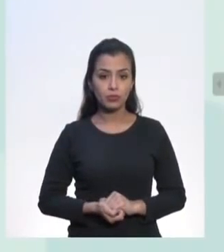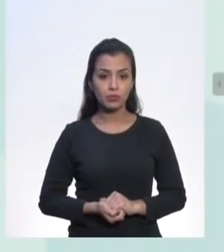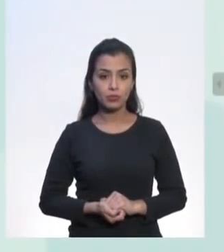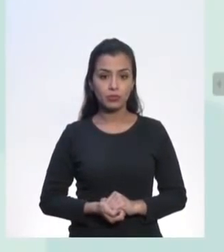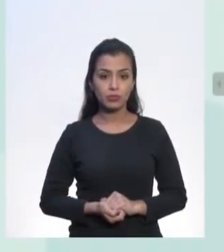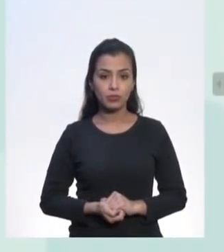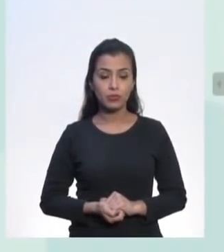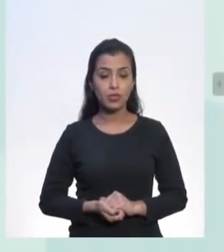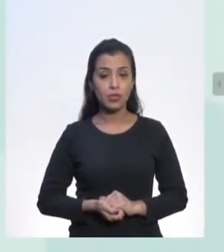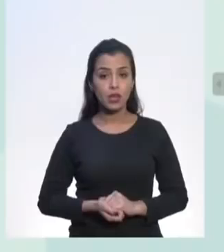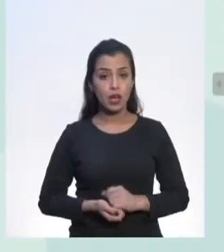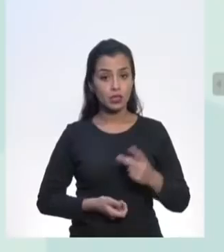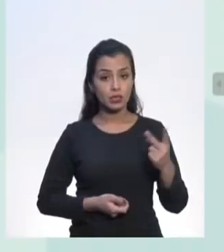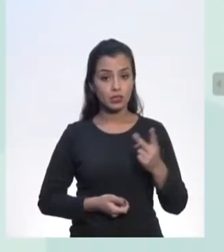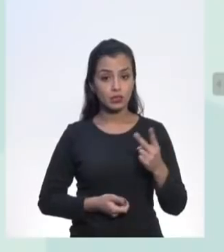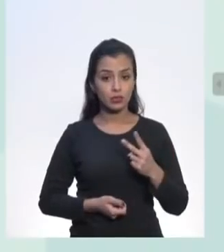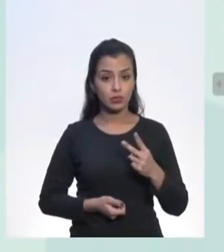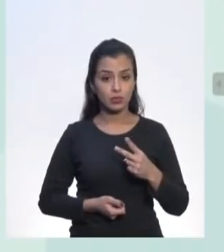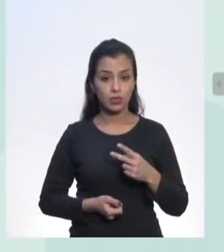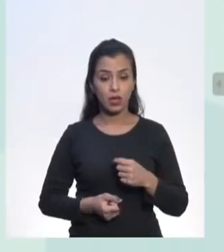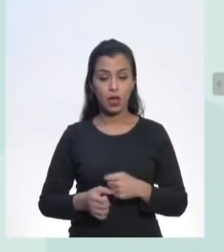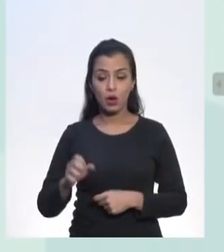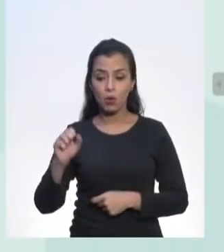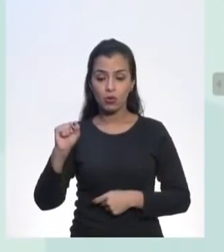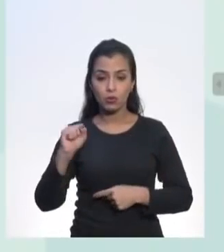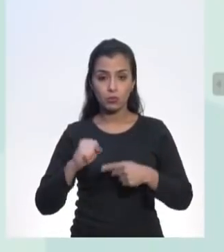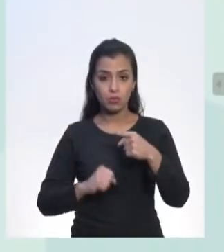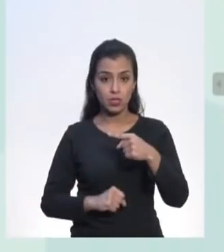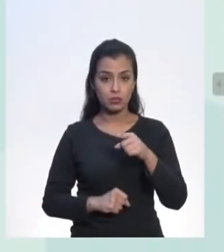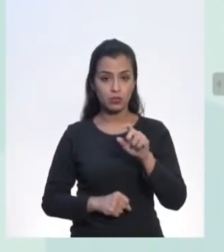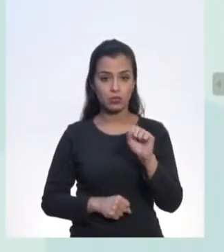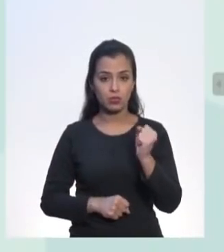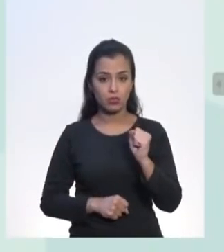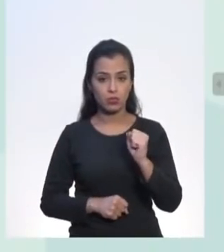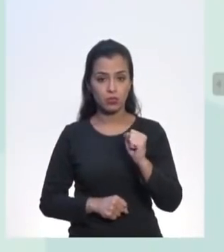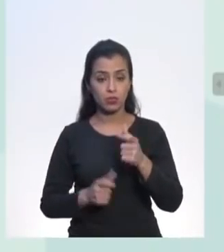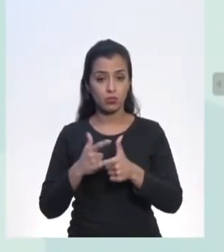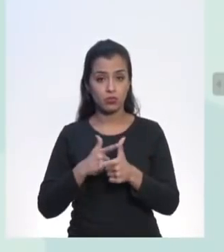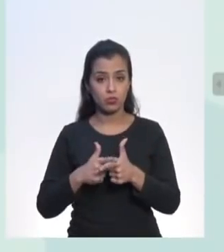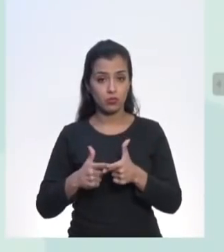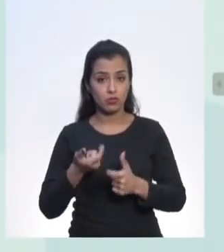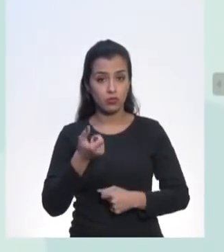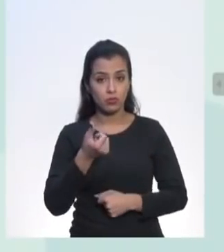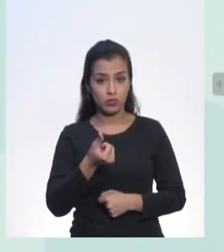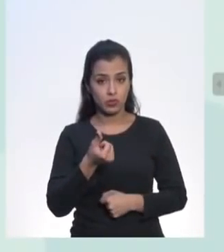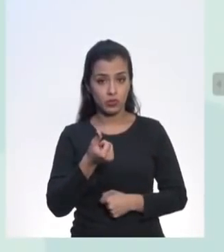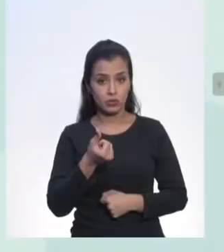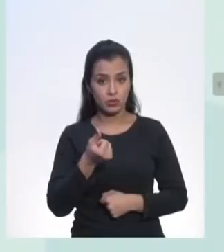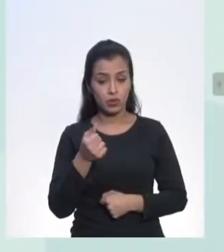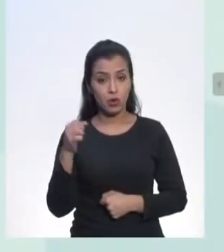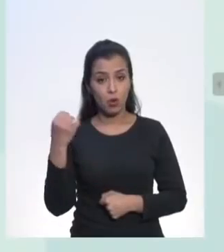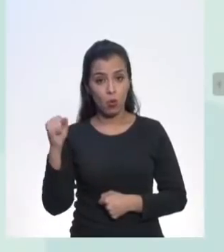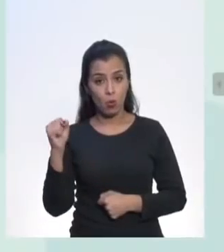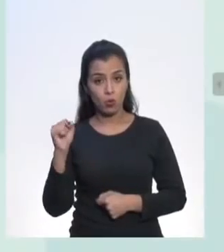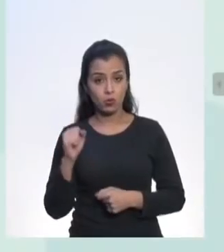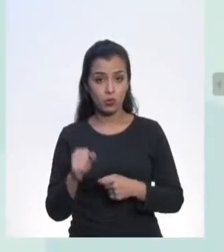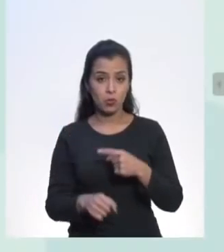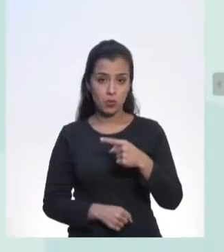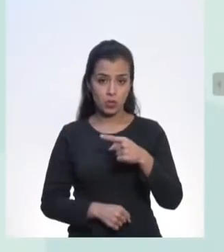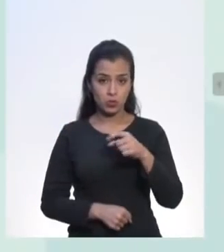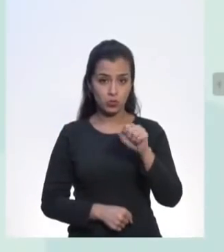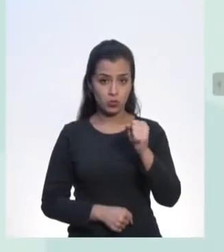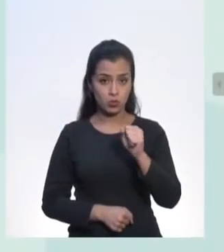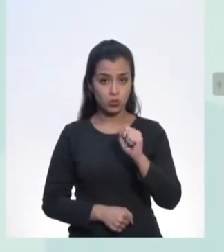de menos. Então, vai ficar 8 menos 8 dividido por 6. 8 menos 8 dá